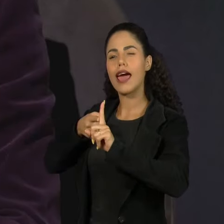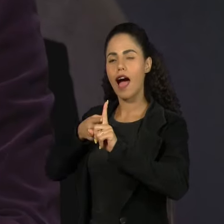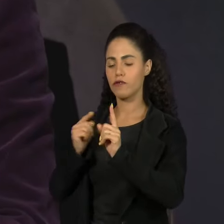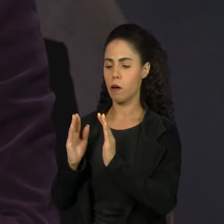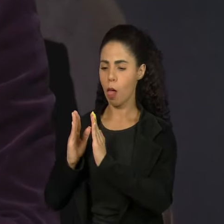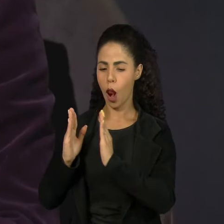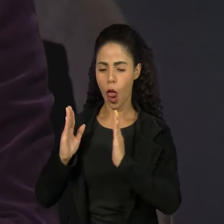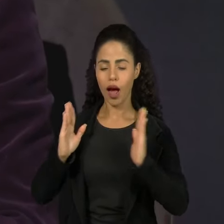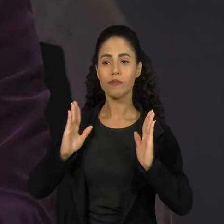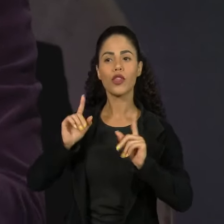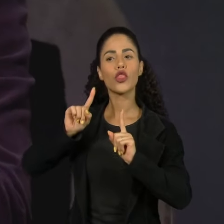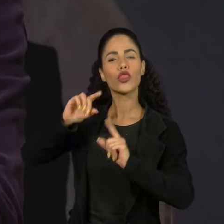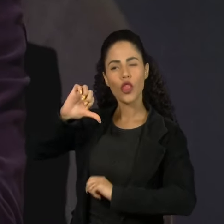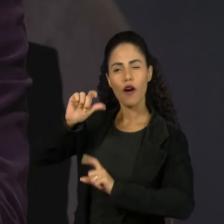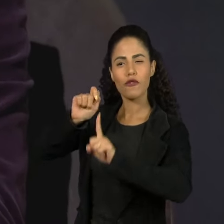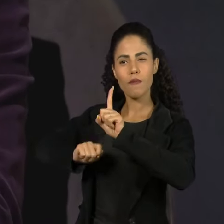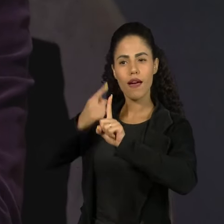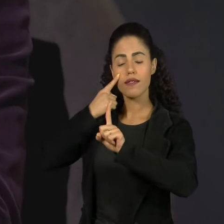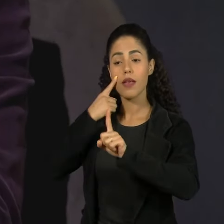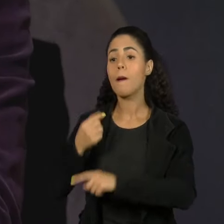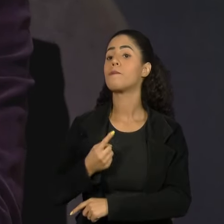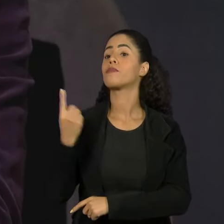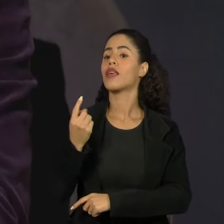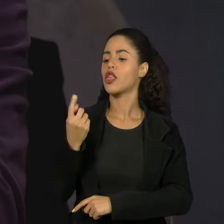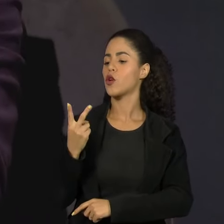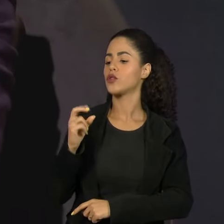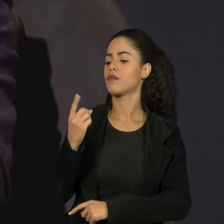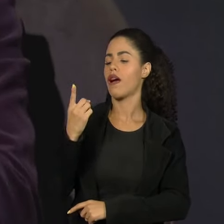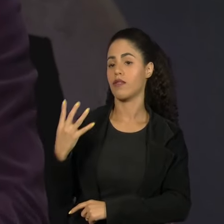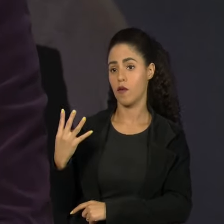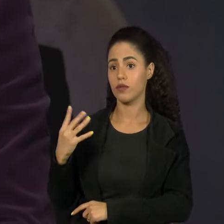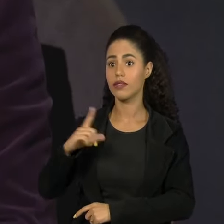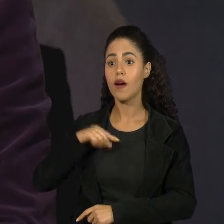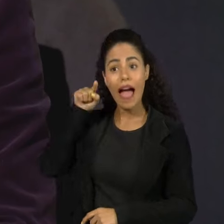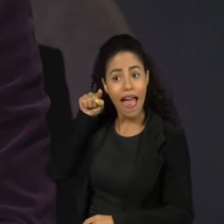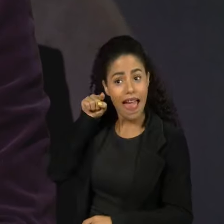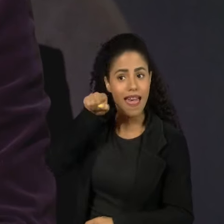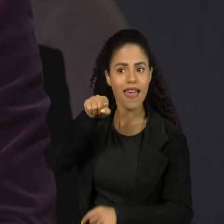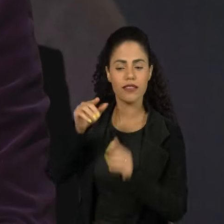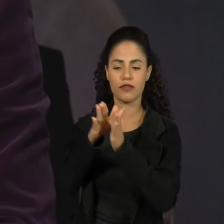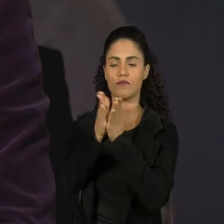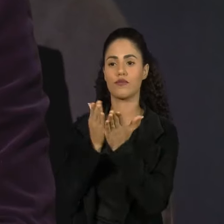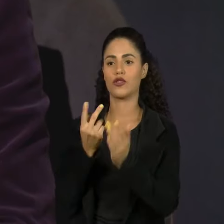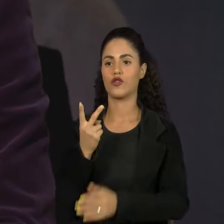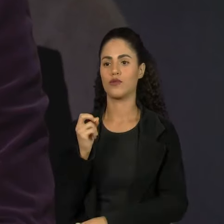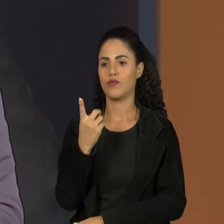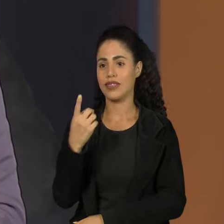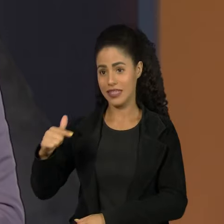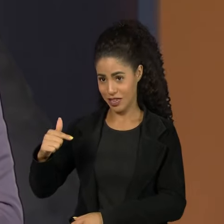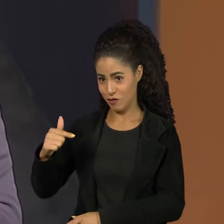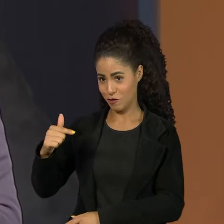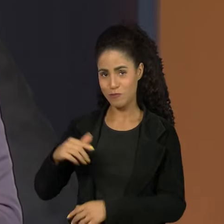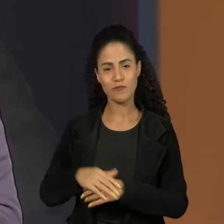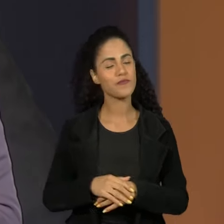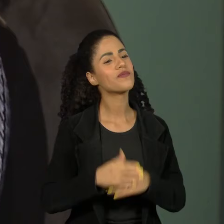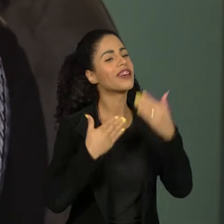2005. Que maravilha. E saiu uma primeira versão em 2014 e essa é a versão de 2017. Eu quero